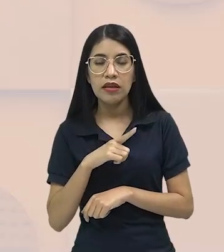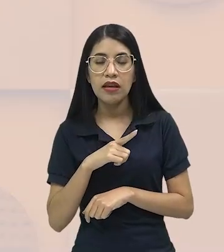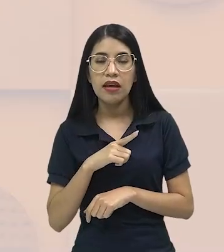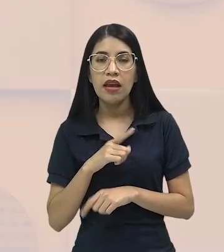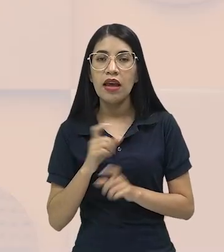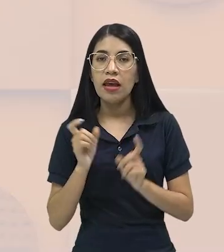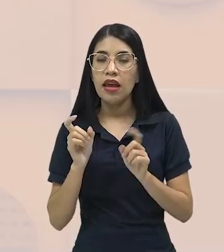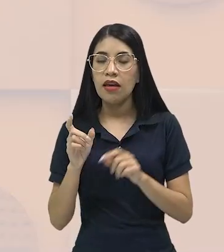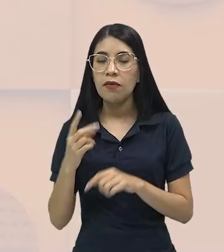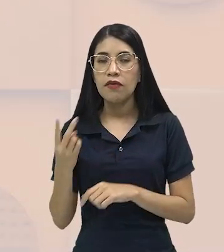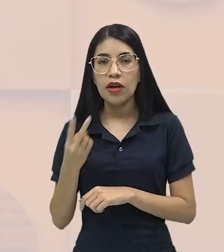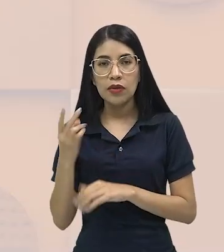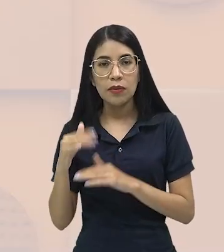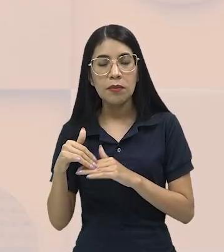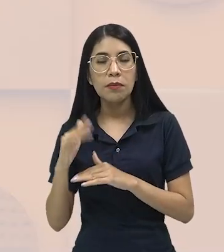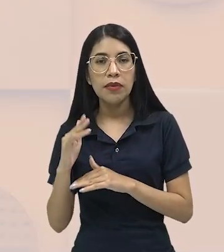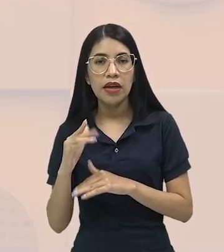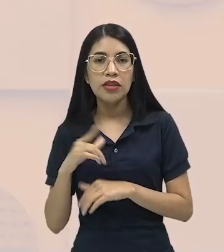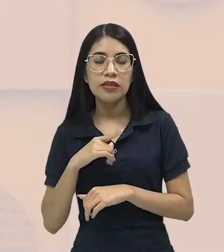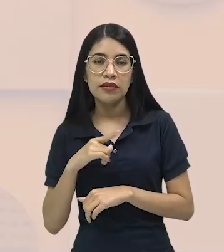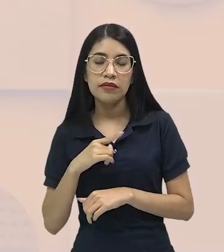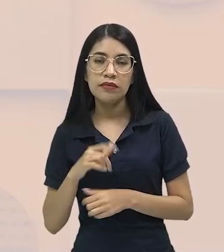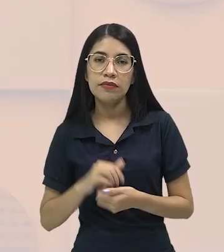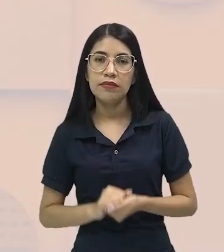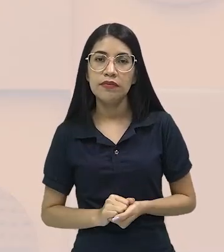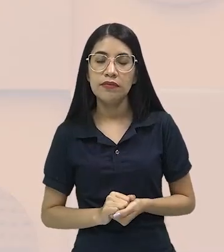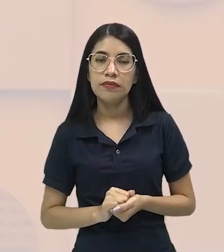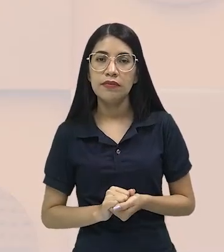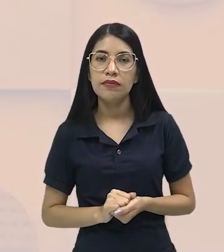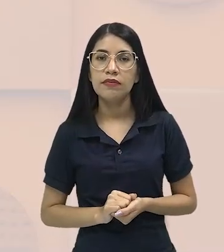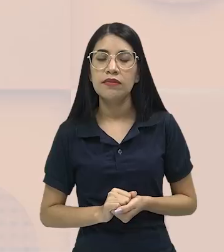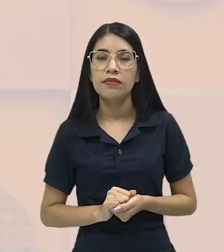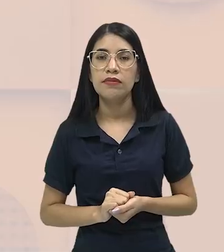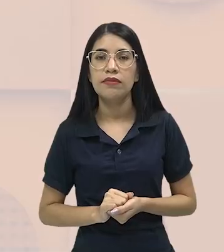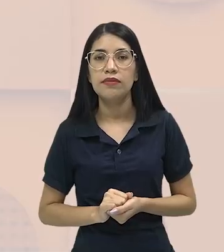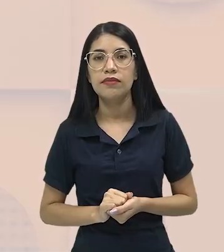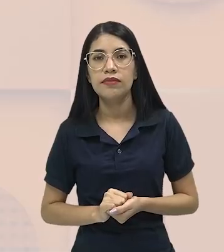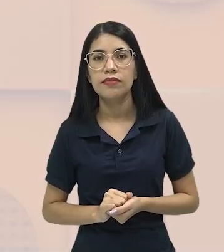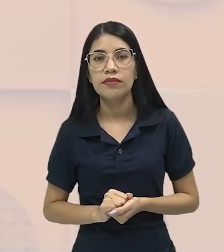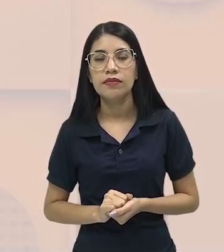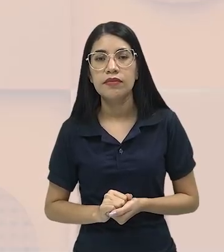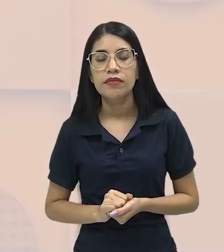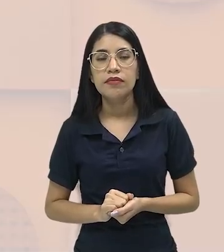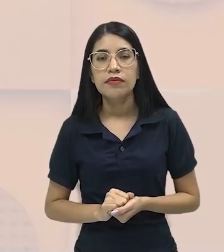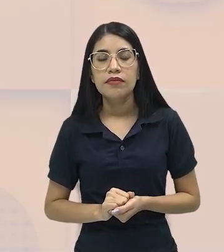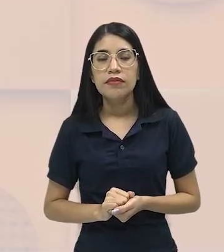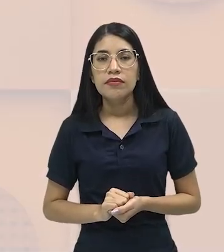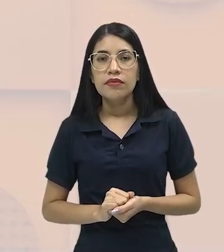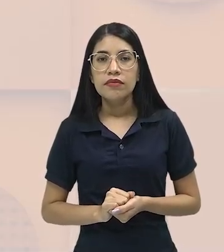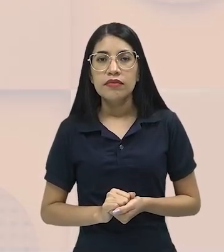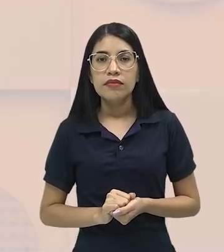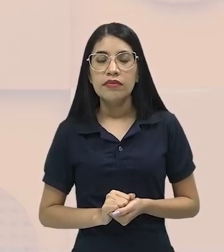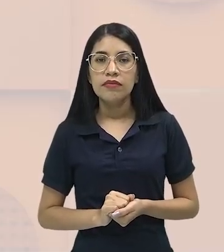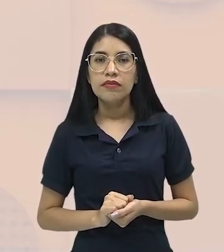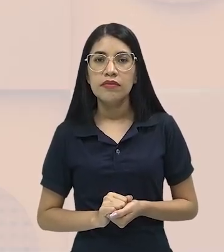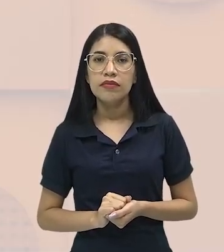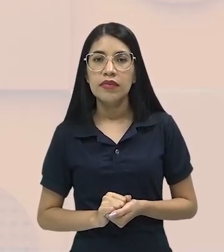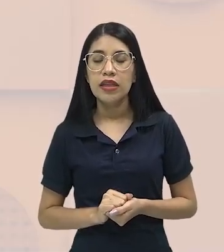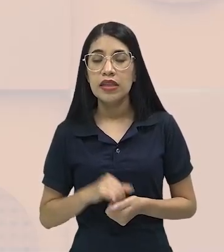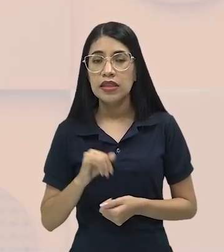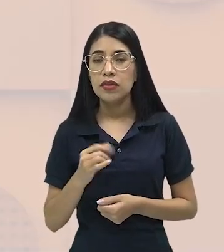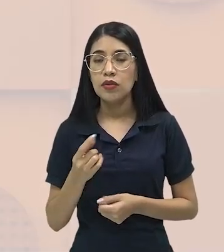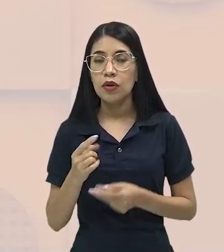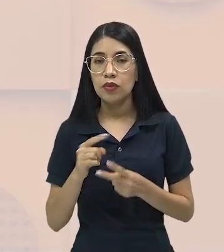valoroso você pode, né, incutir um valor maior naquela atuação, naquele teu trabalho. Mesmo ambos